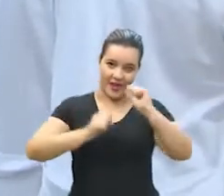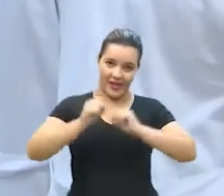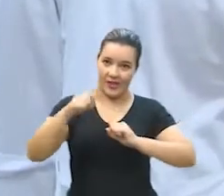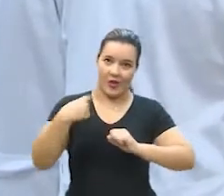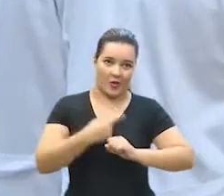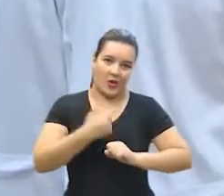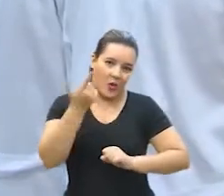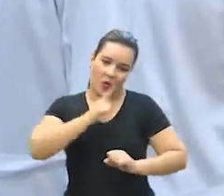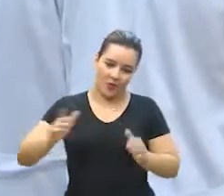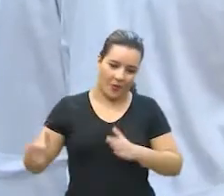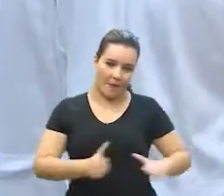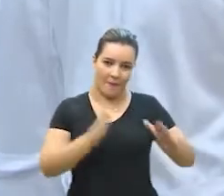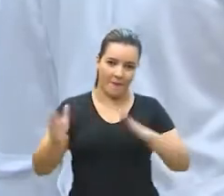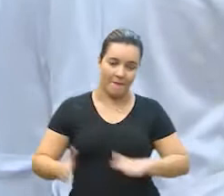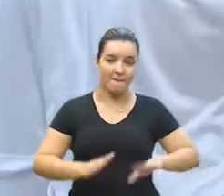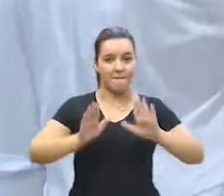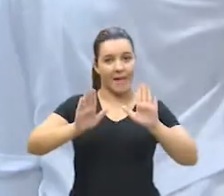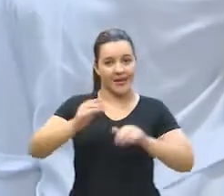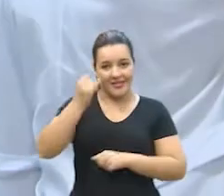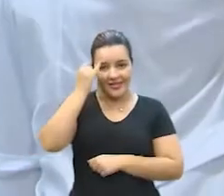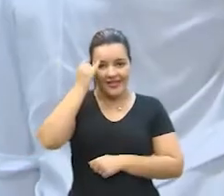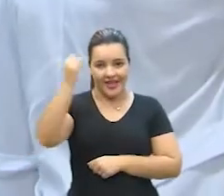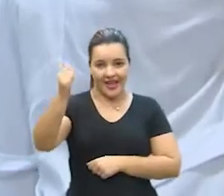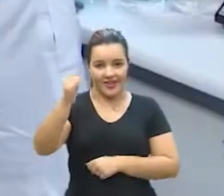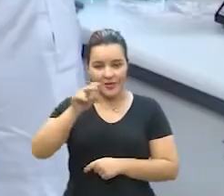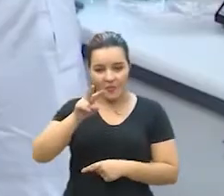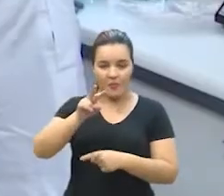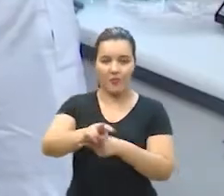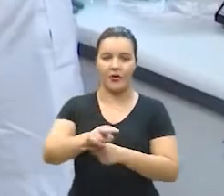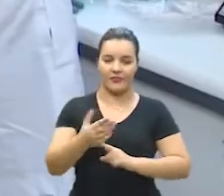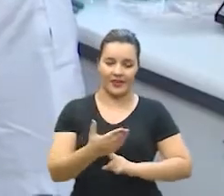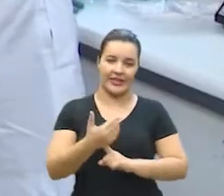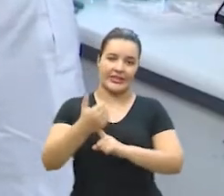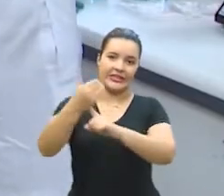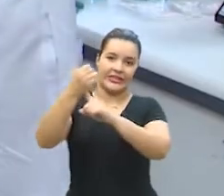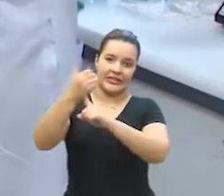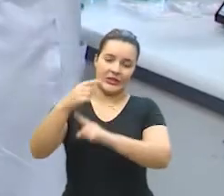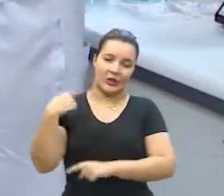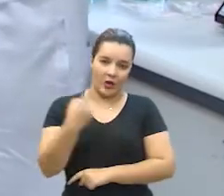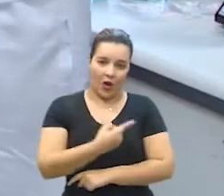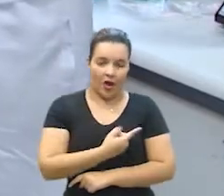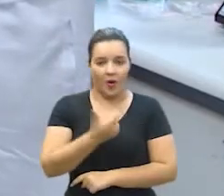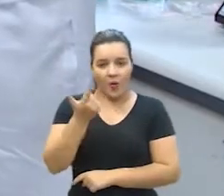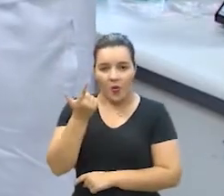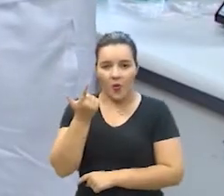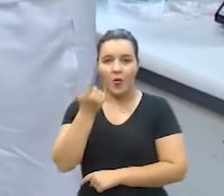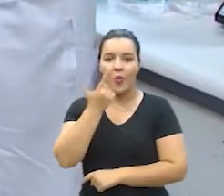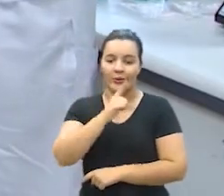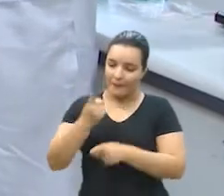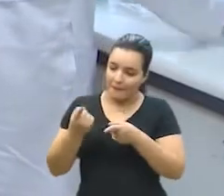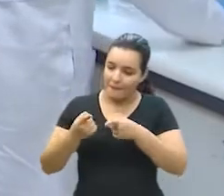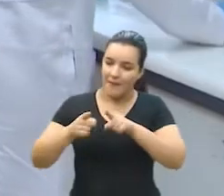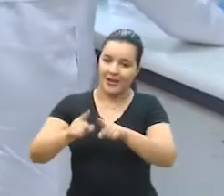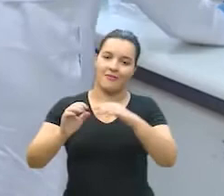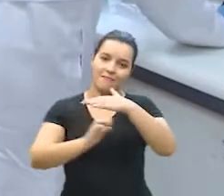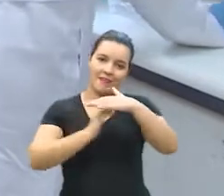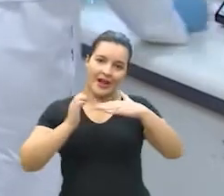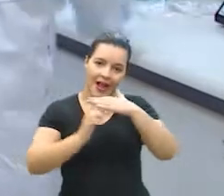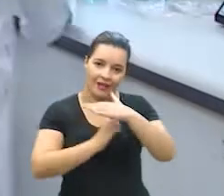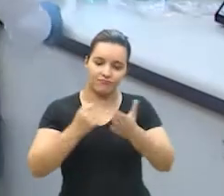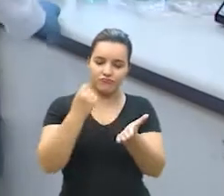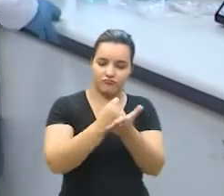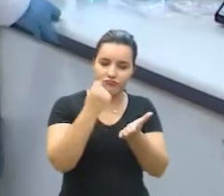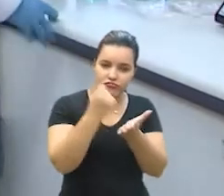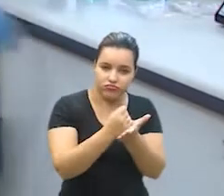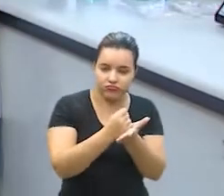uma fábrica, né? Então não temos nem a capacidade para produzir, mas a ideia de proteger a tecnologia é que isso possa, então, de certa